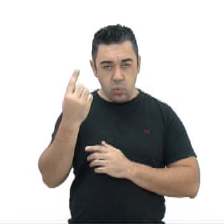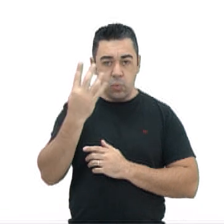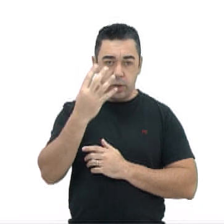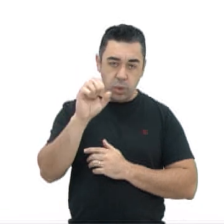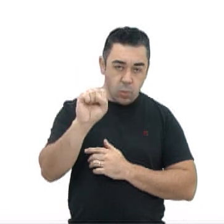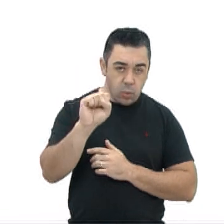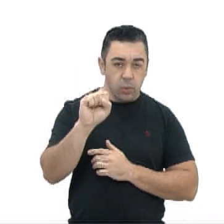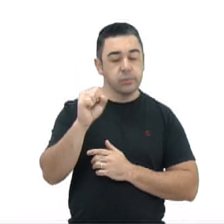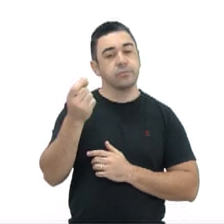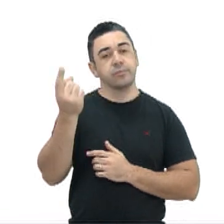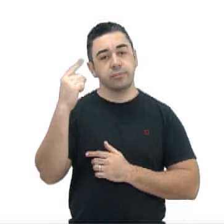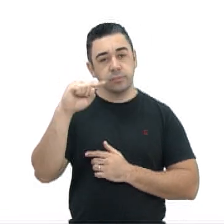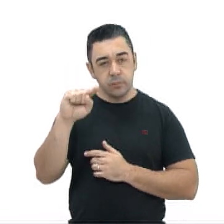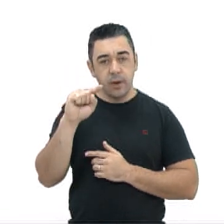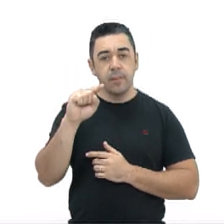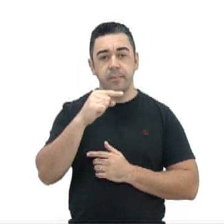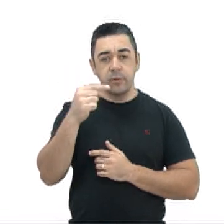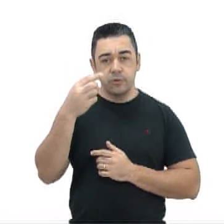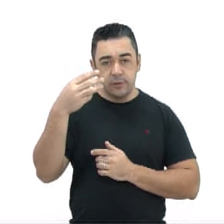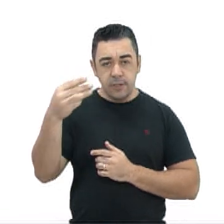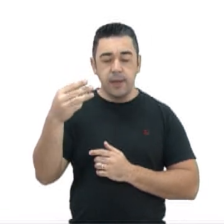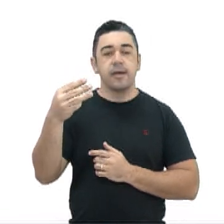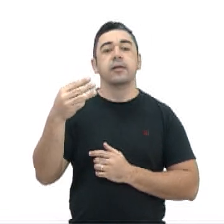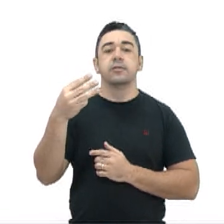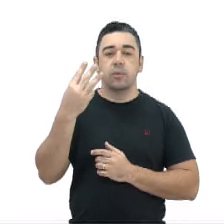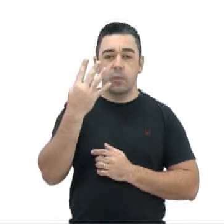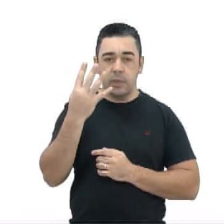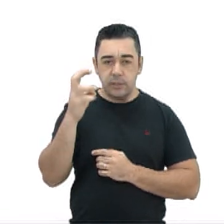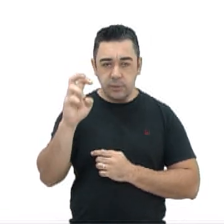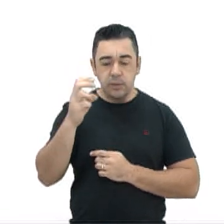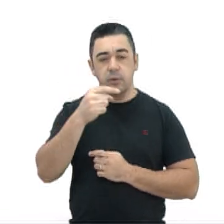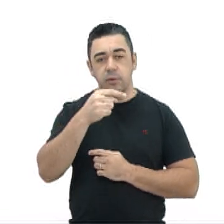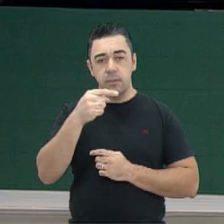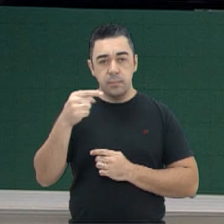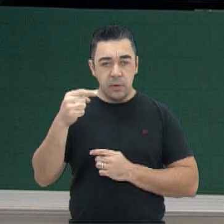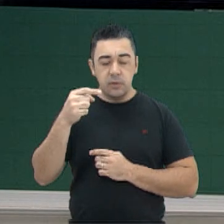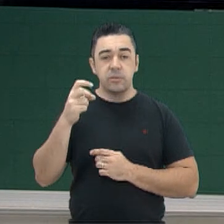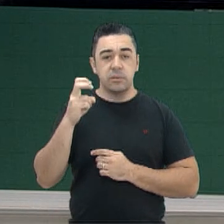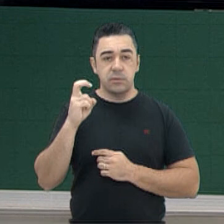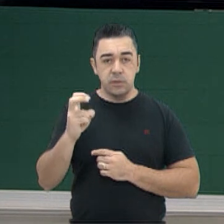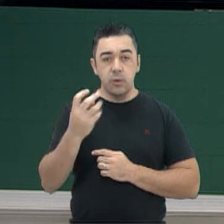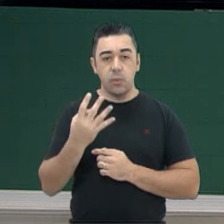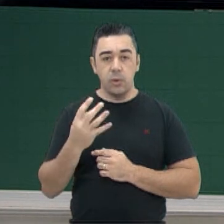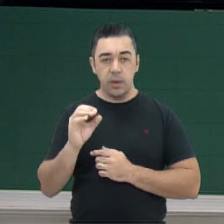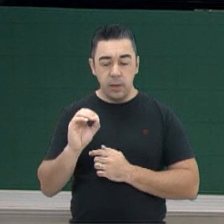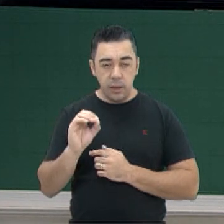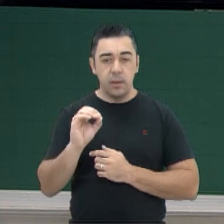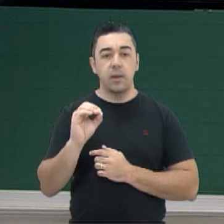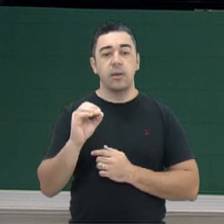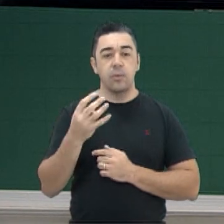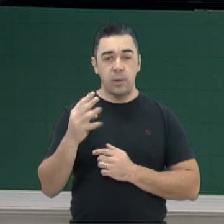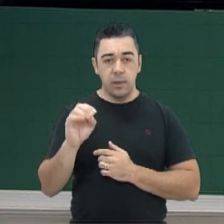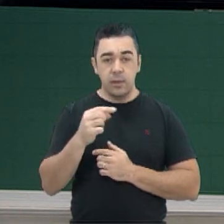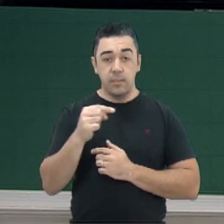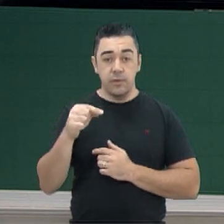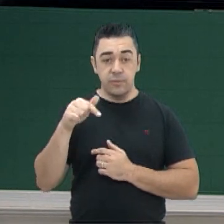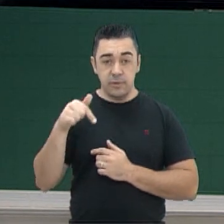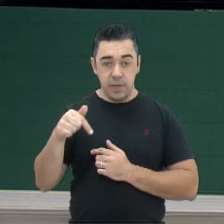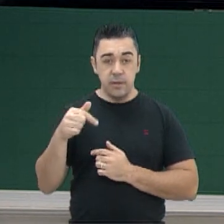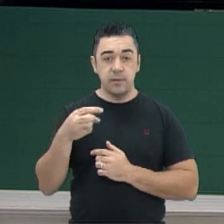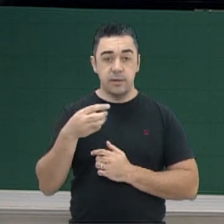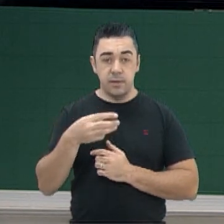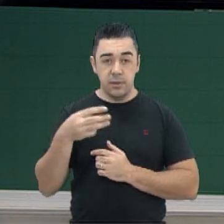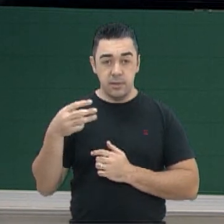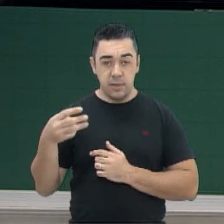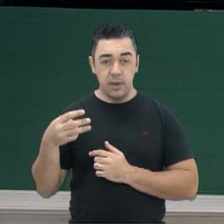48. 48 menos 3, 45. 45 menos 5, 40. 40 menos 7,